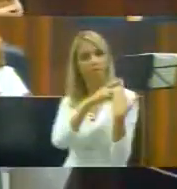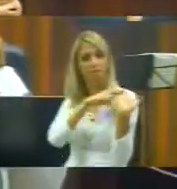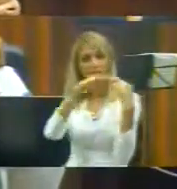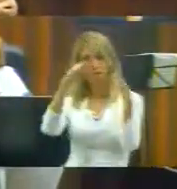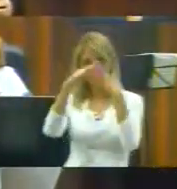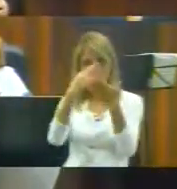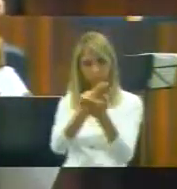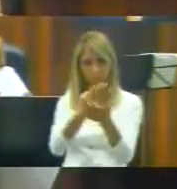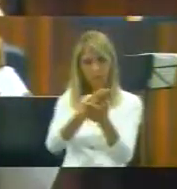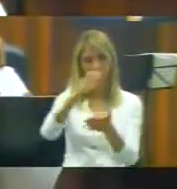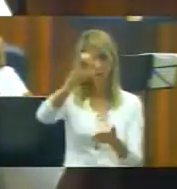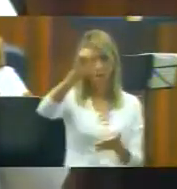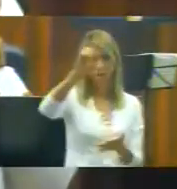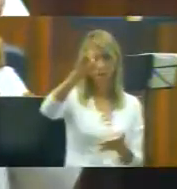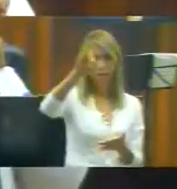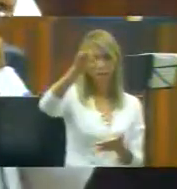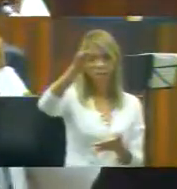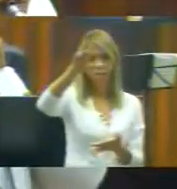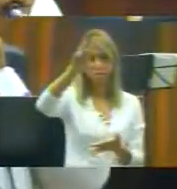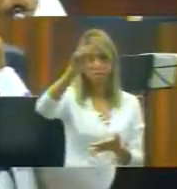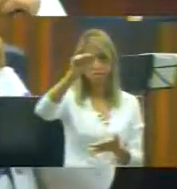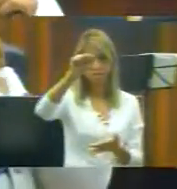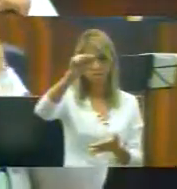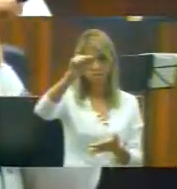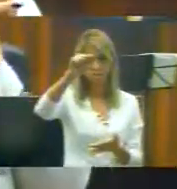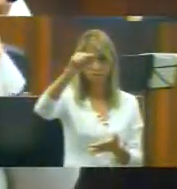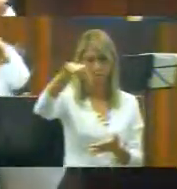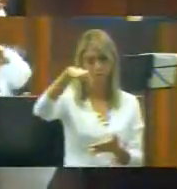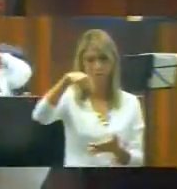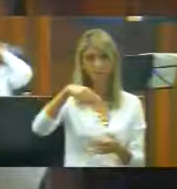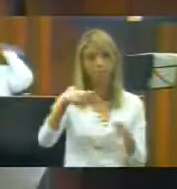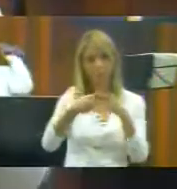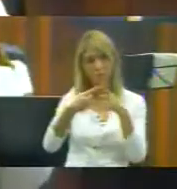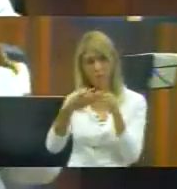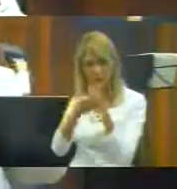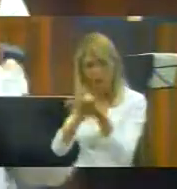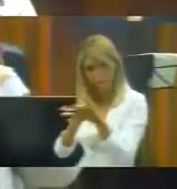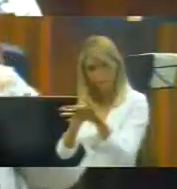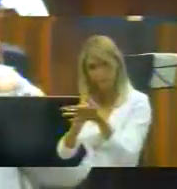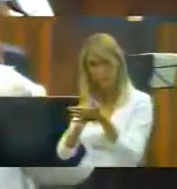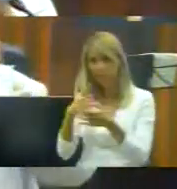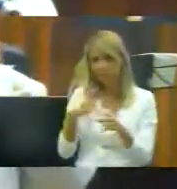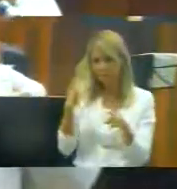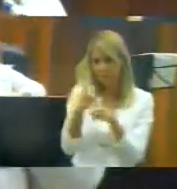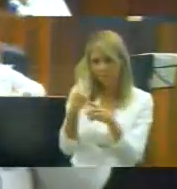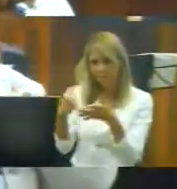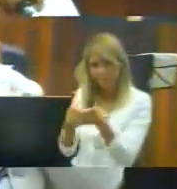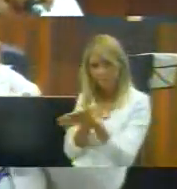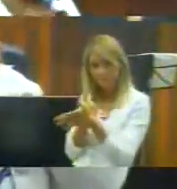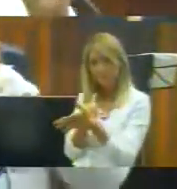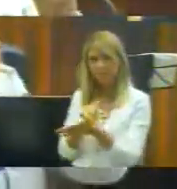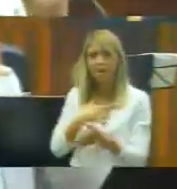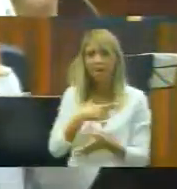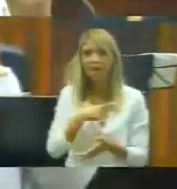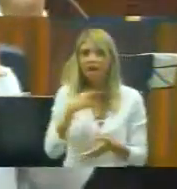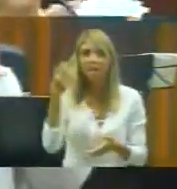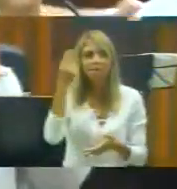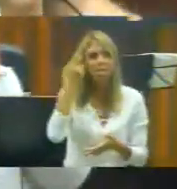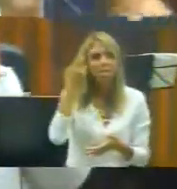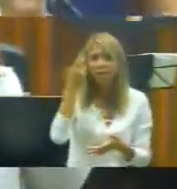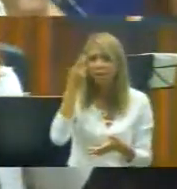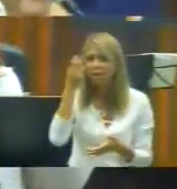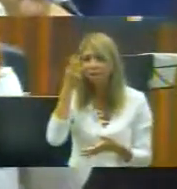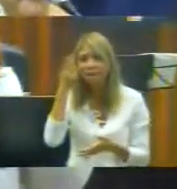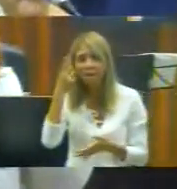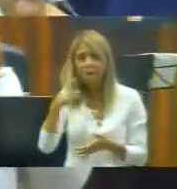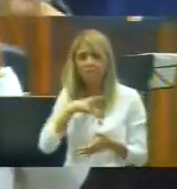é tudo de bom, que ela ali, antes de começar a sessão, estava me perguntando, e eu falei, enquanto a gente